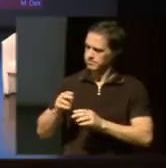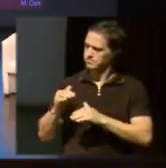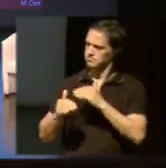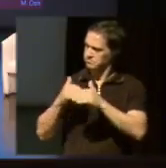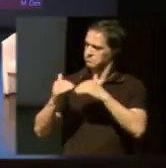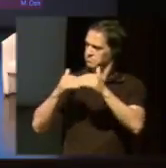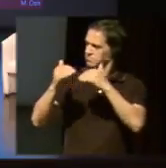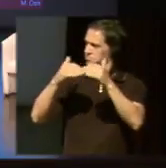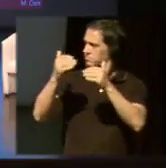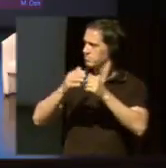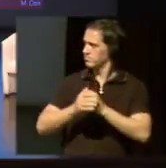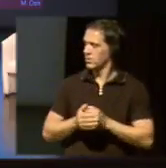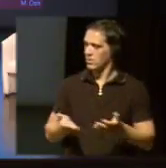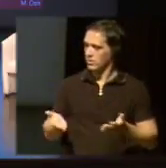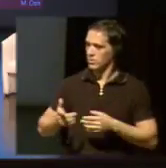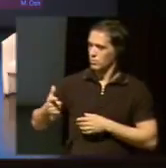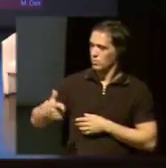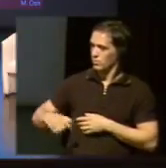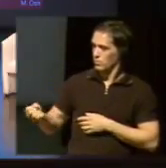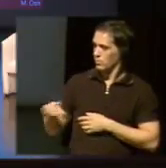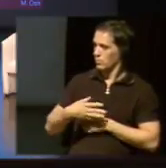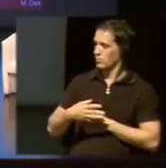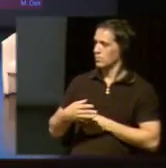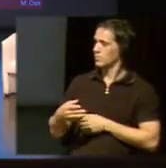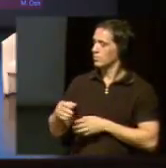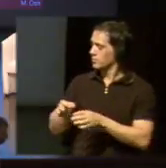sucesso. Agora eu apresento um projeto